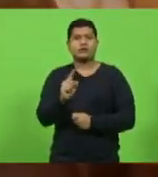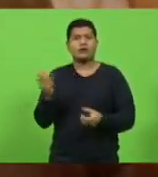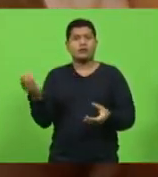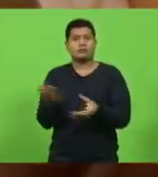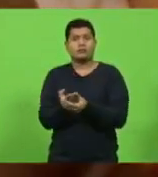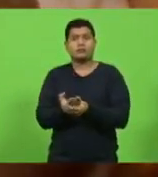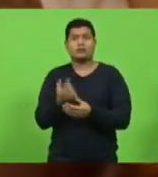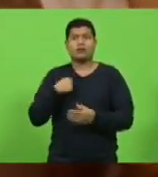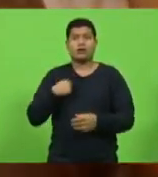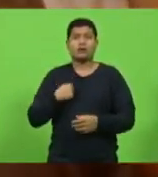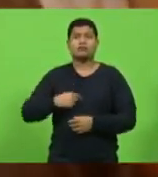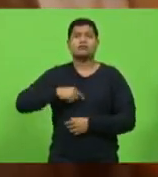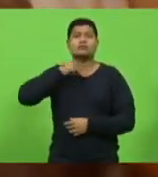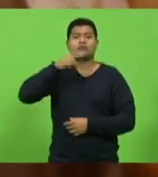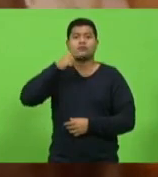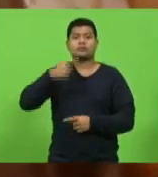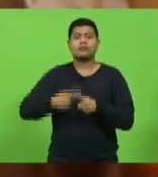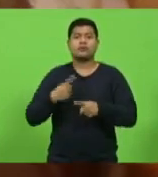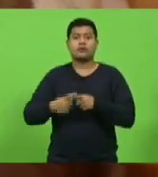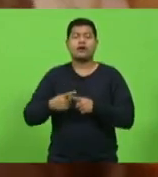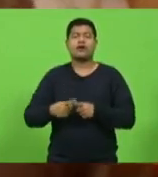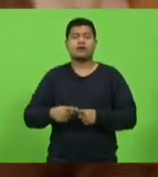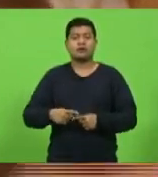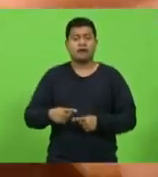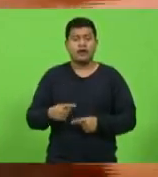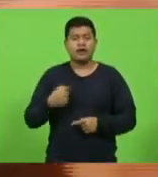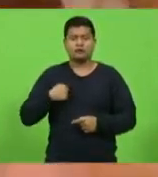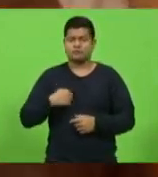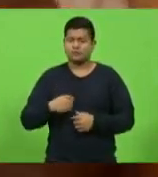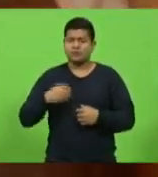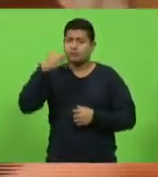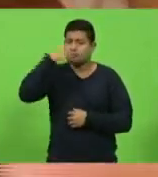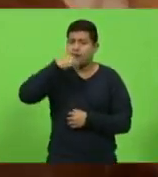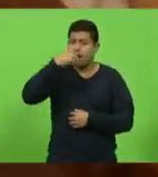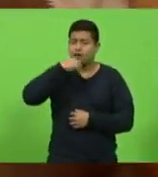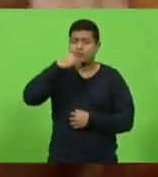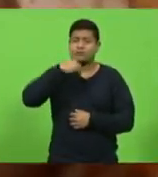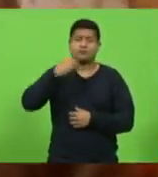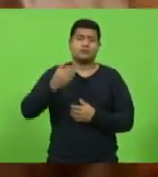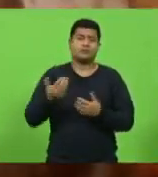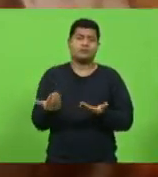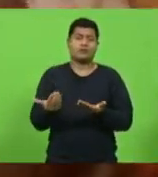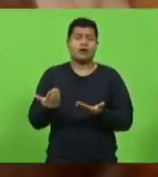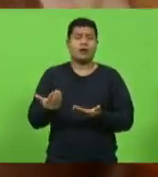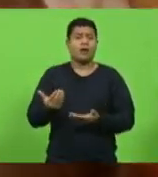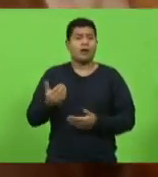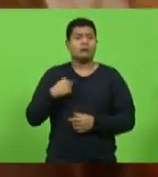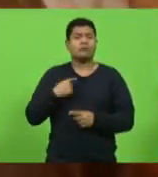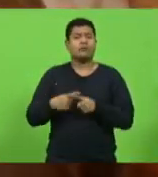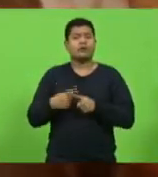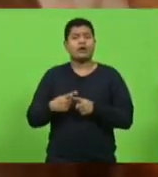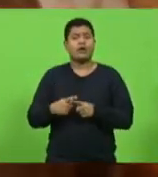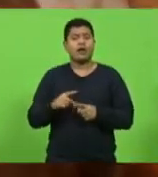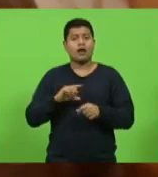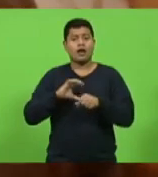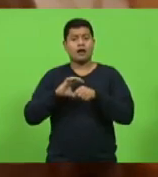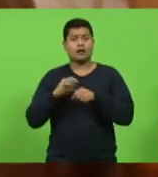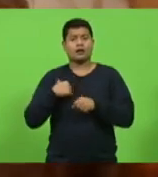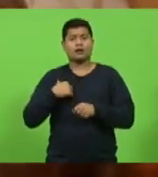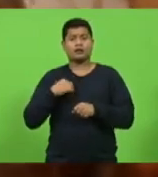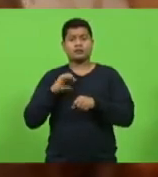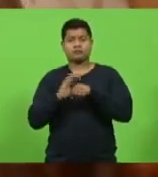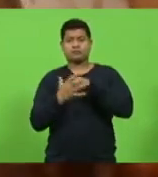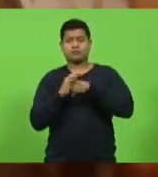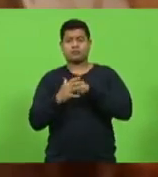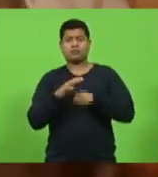sustentar, porque eu me recuperava da Covid e eu ficava muito ofegante, eu não conseguia falar por grande tempo, porque eu tive